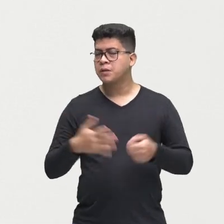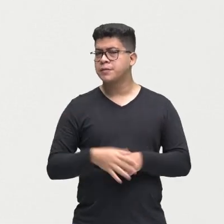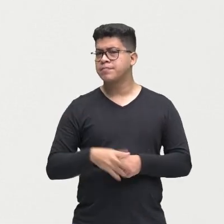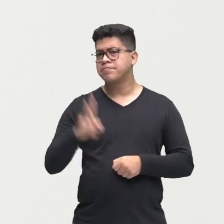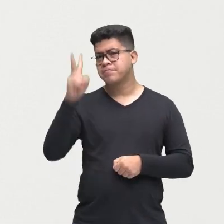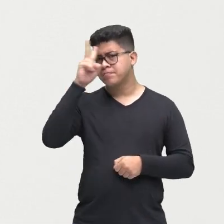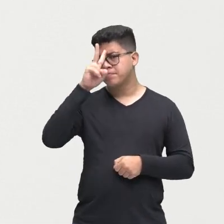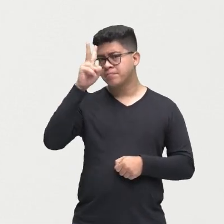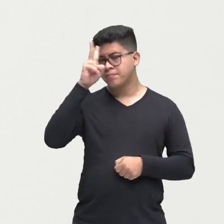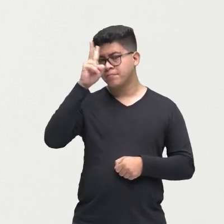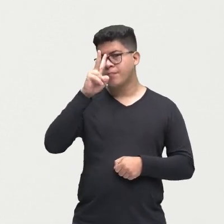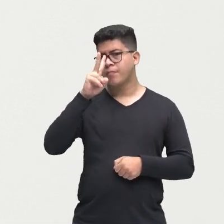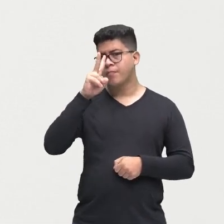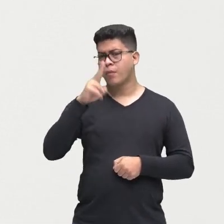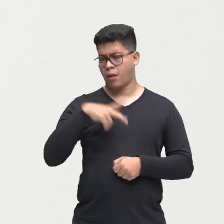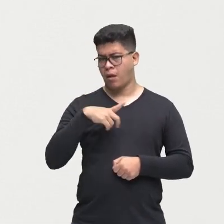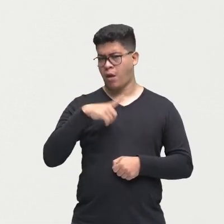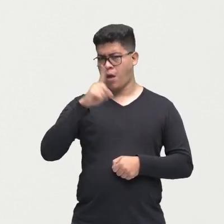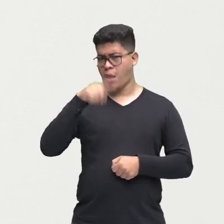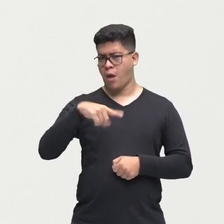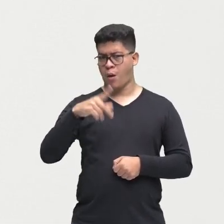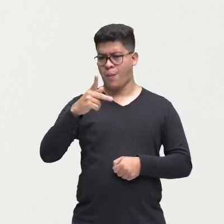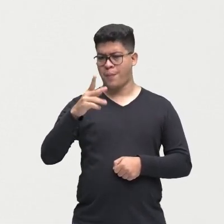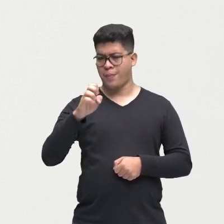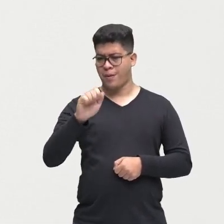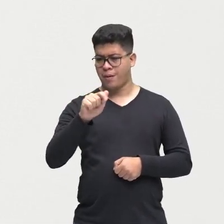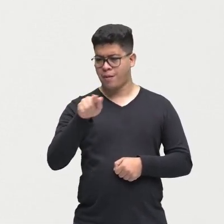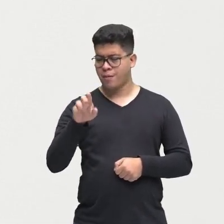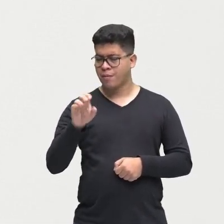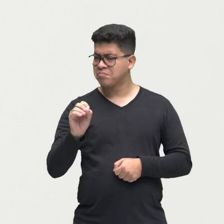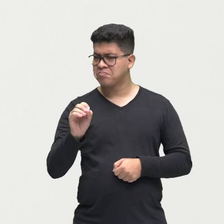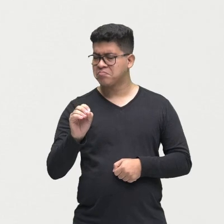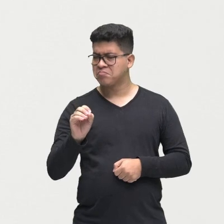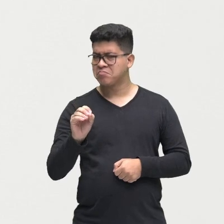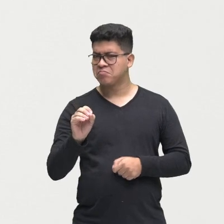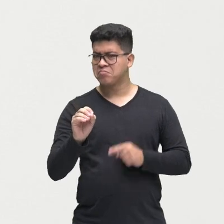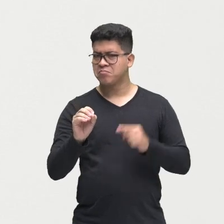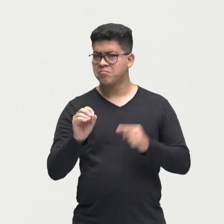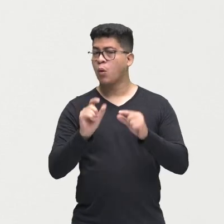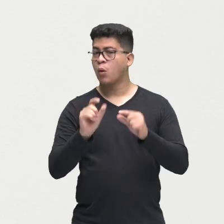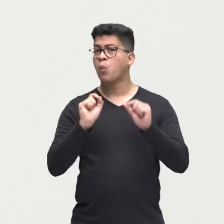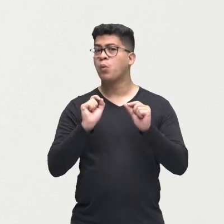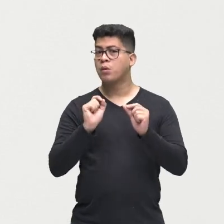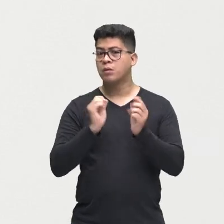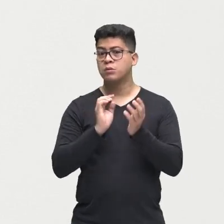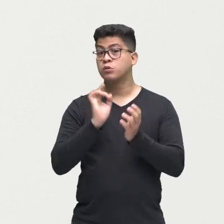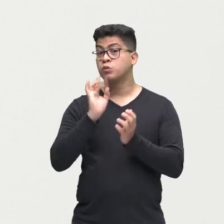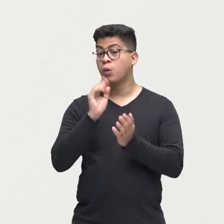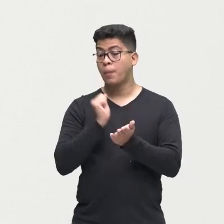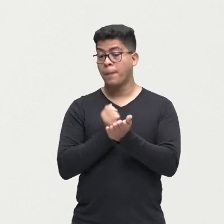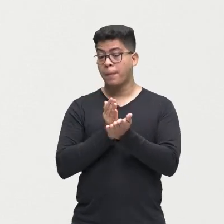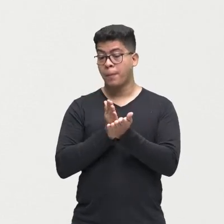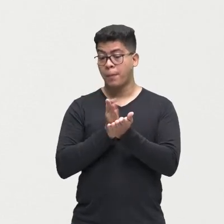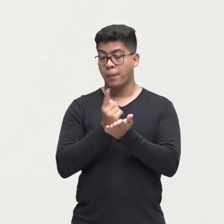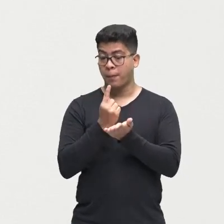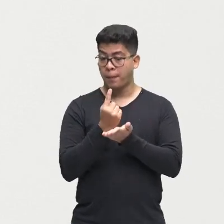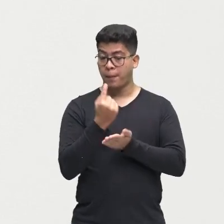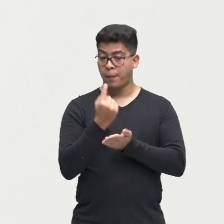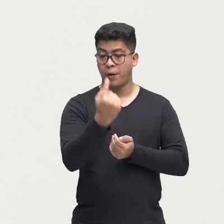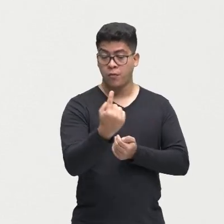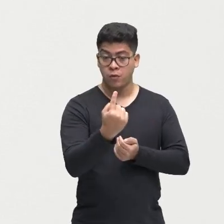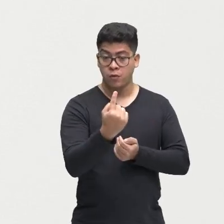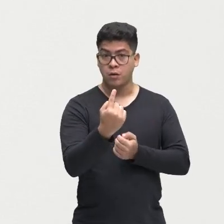lembra Esse aí é o peão não o peão que que acontece com ele ele se movimenta para frente e